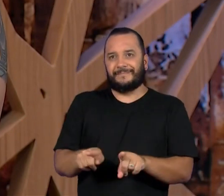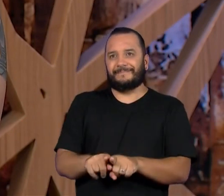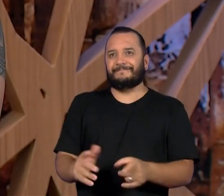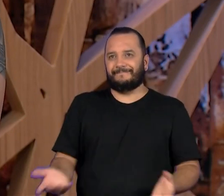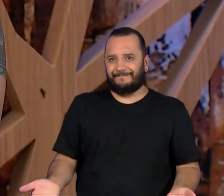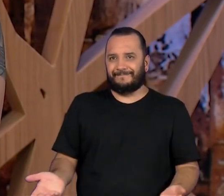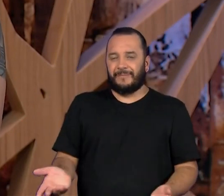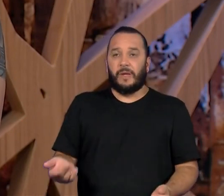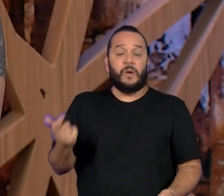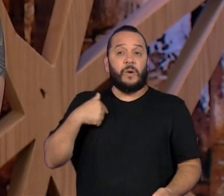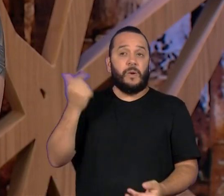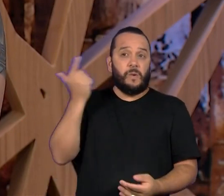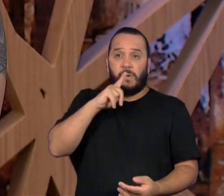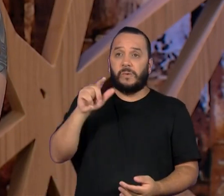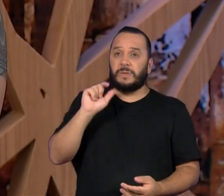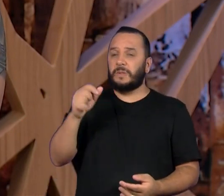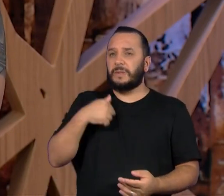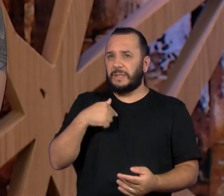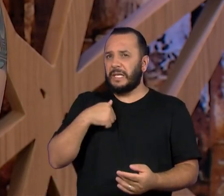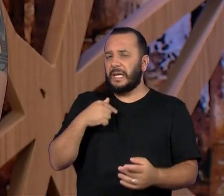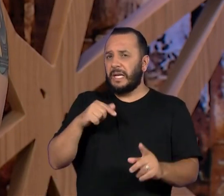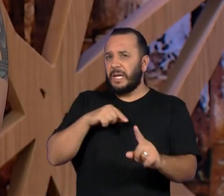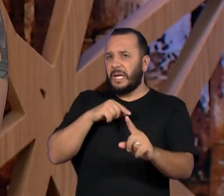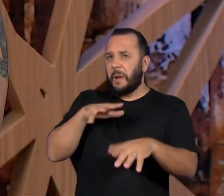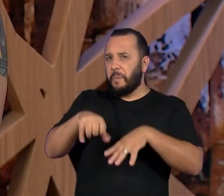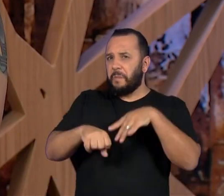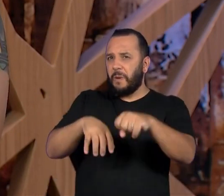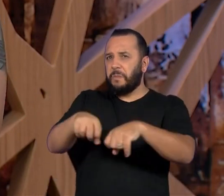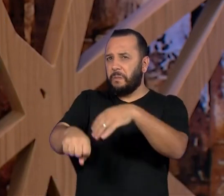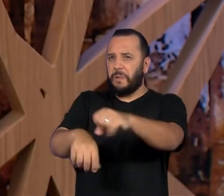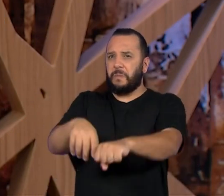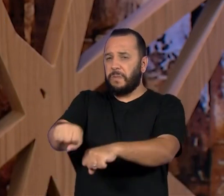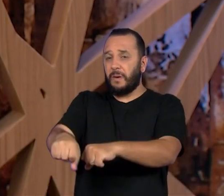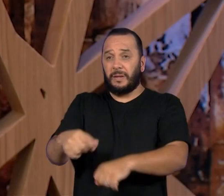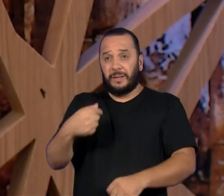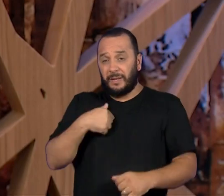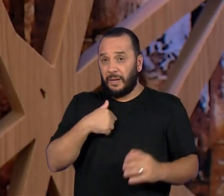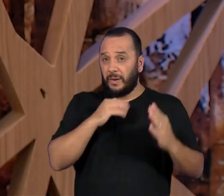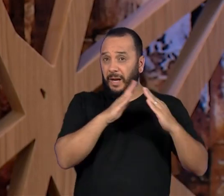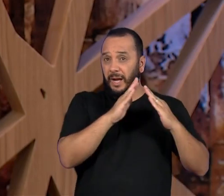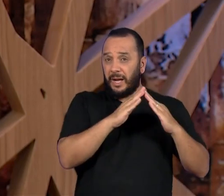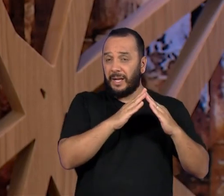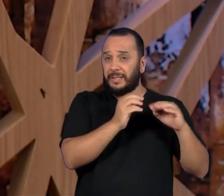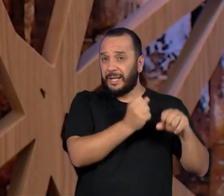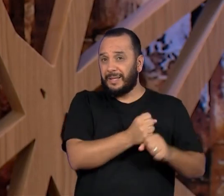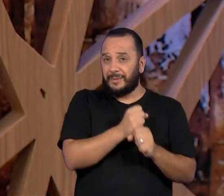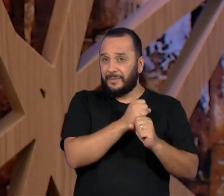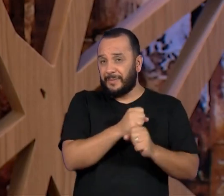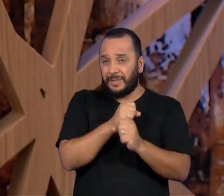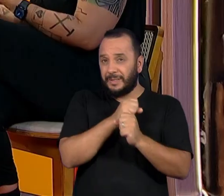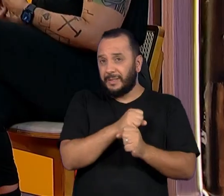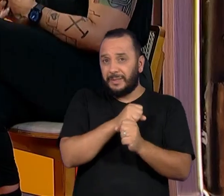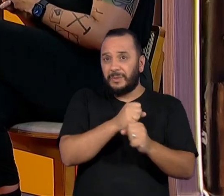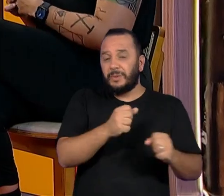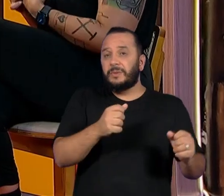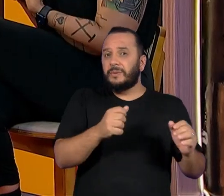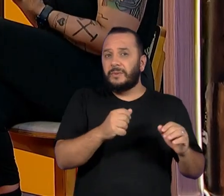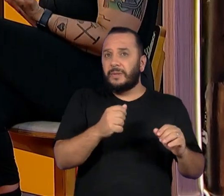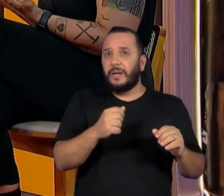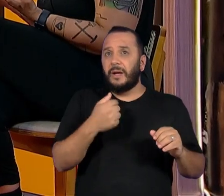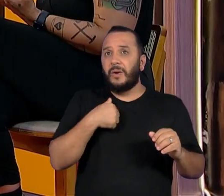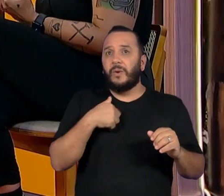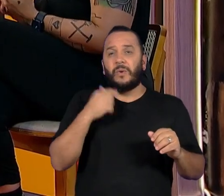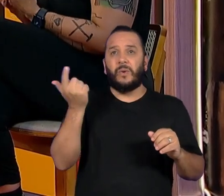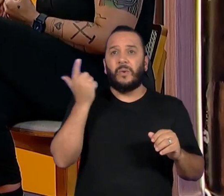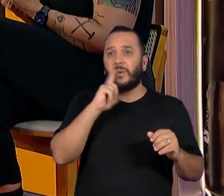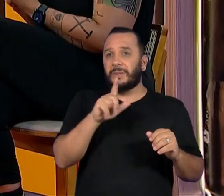a possibilidade de alcançar. Como que eu ia imaginar que eu ali, limpando uma casa fechadinha dentro de um lugar, de repente ia conseguir